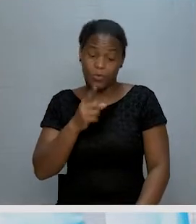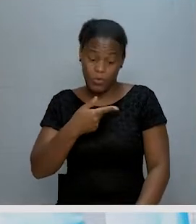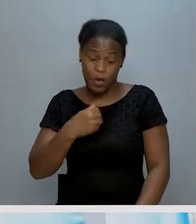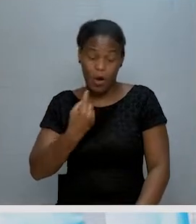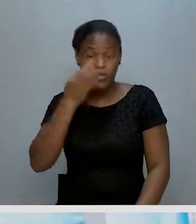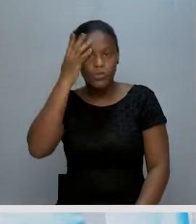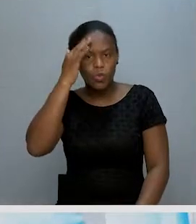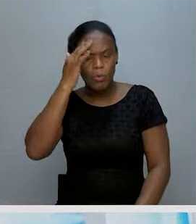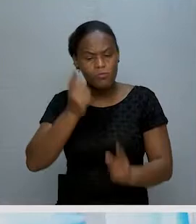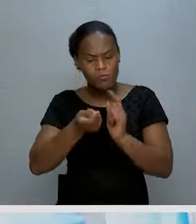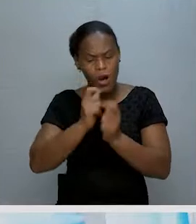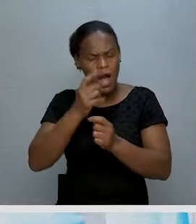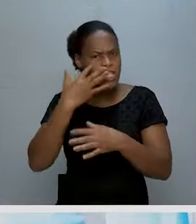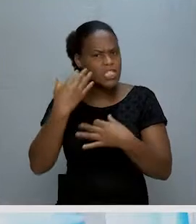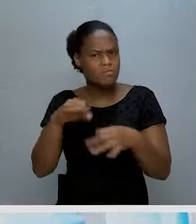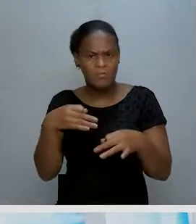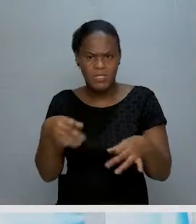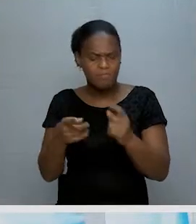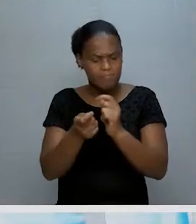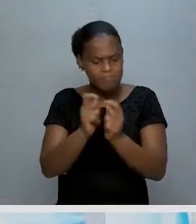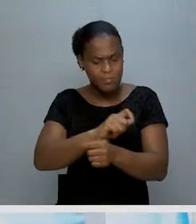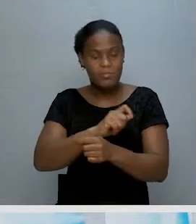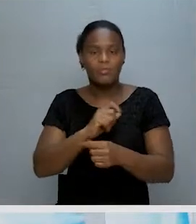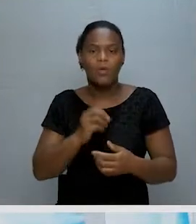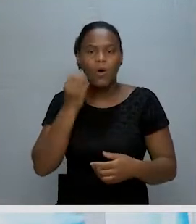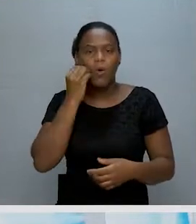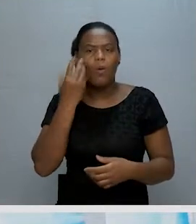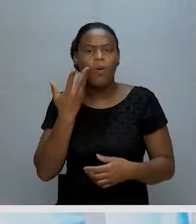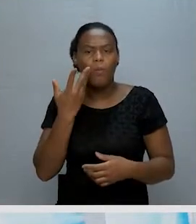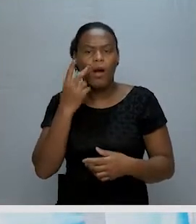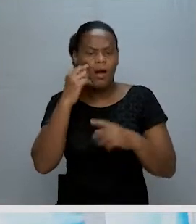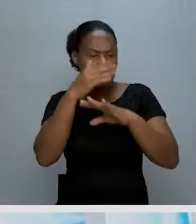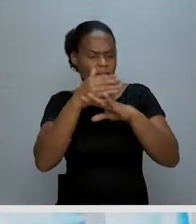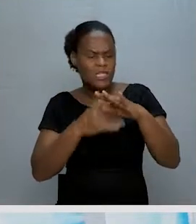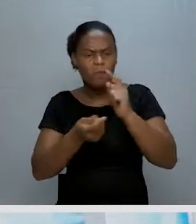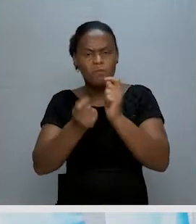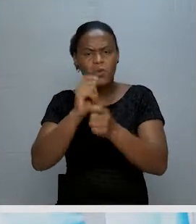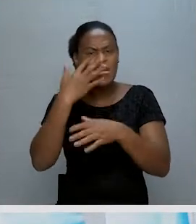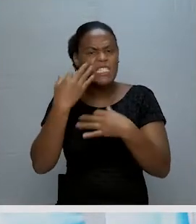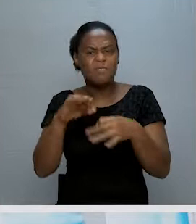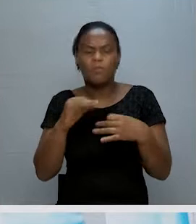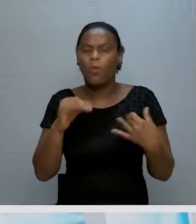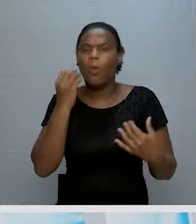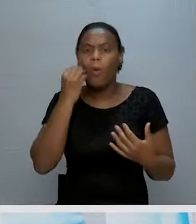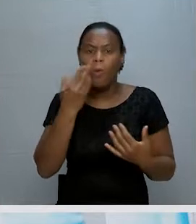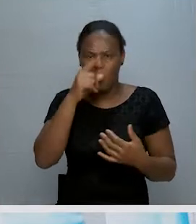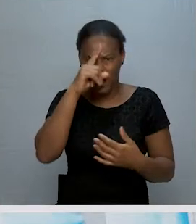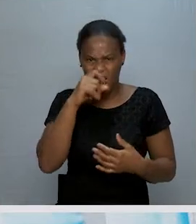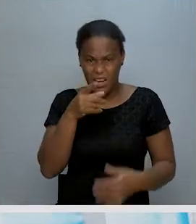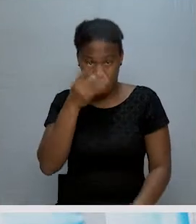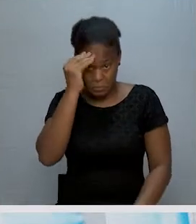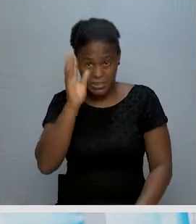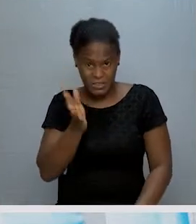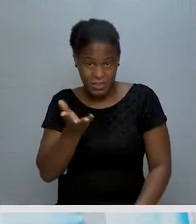devemos simplificar o resultado. Como se simplifica uma fração? Estão a lembrar dos anos